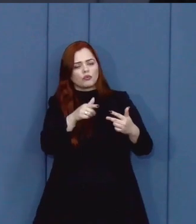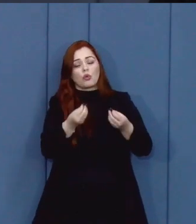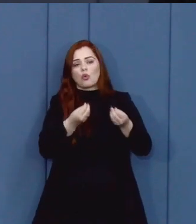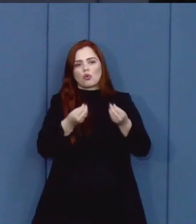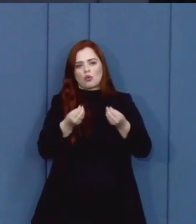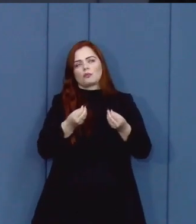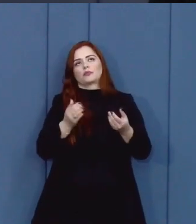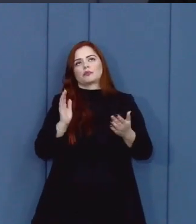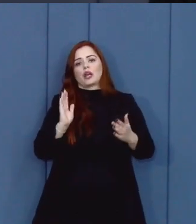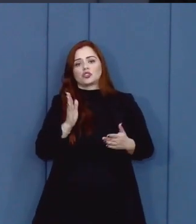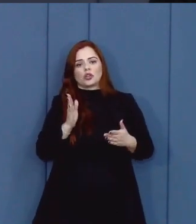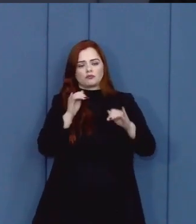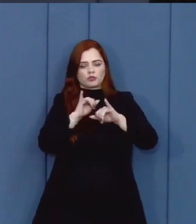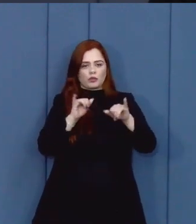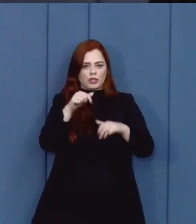Heloísa traz,